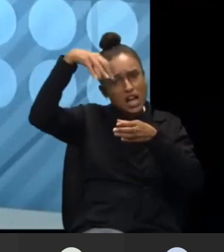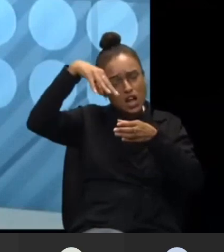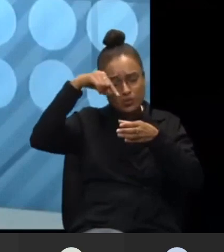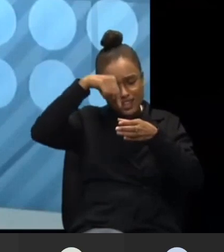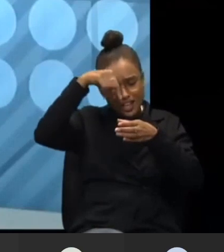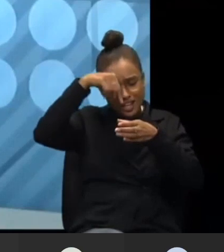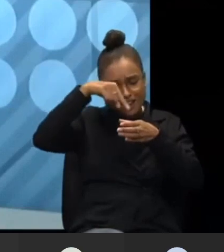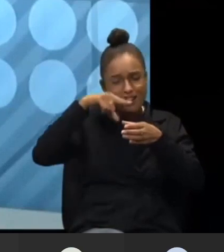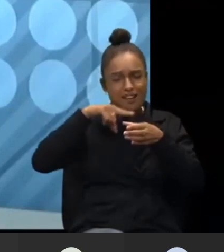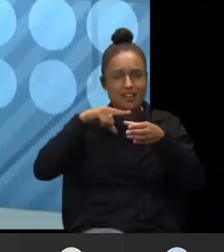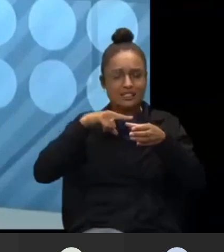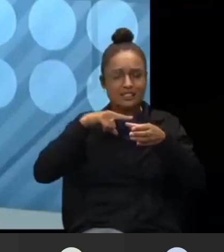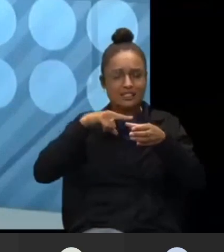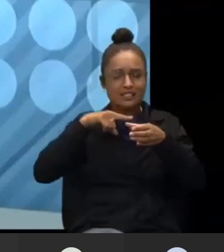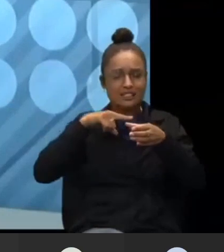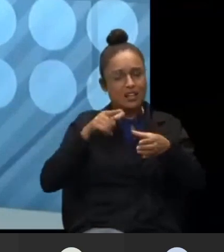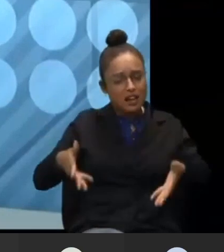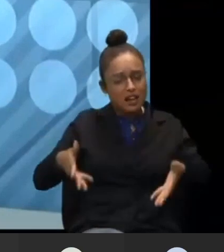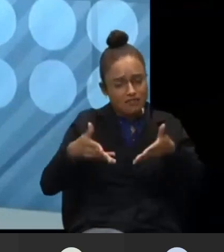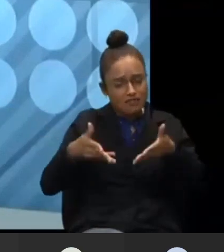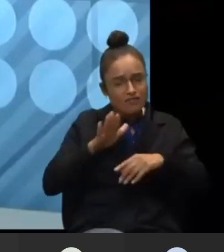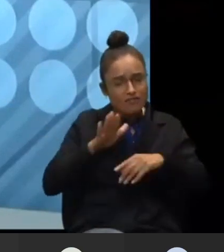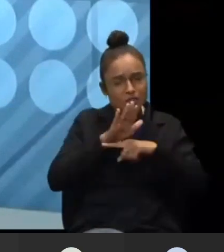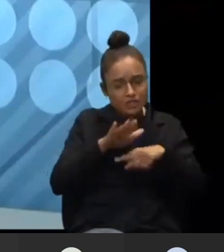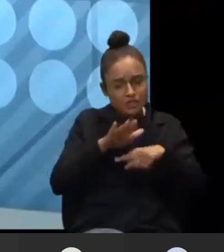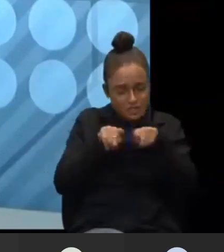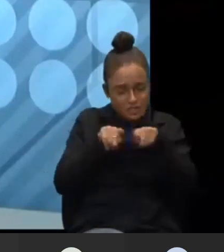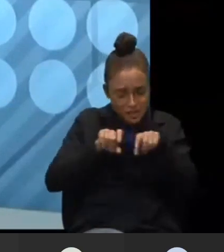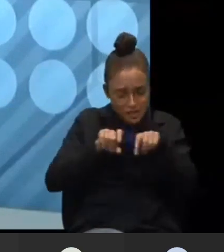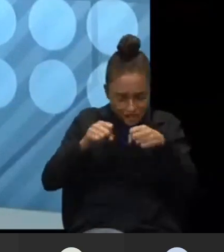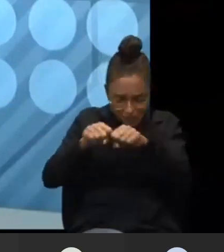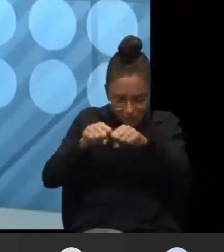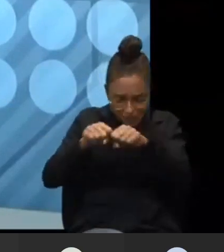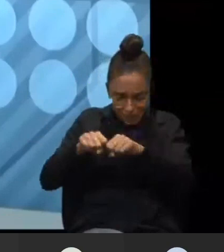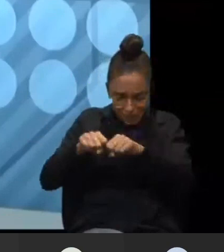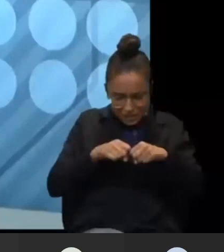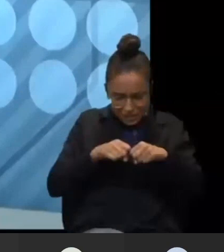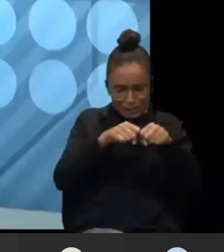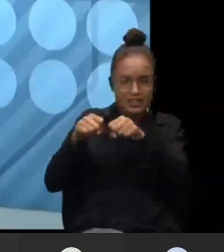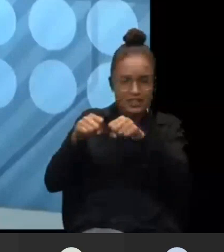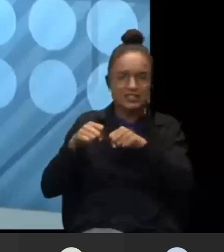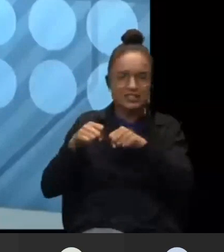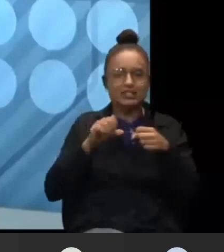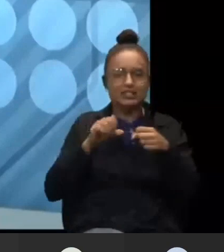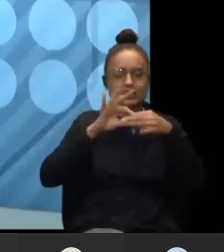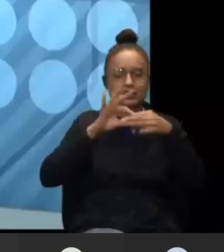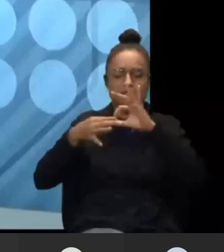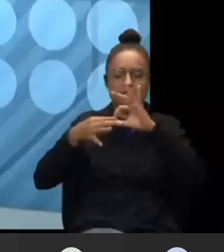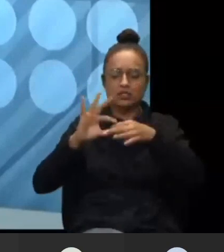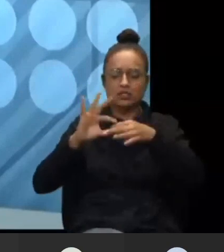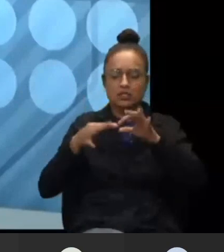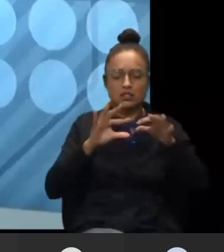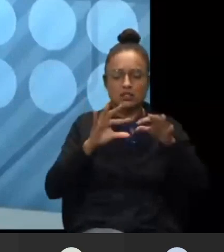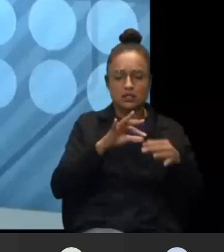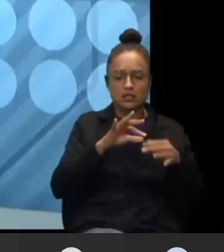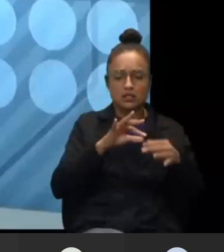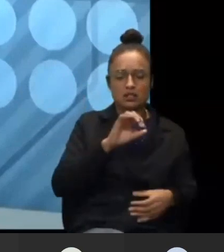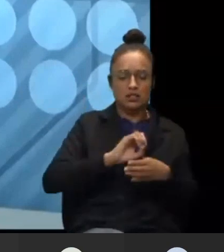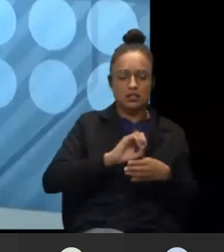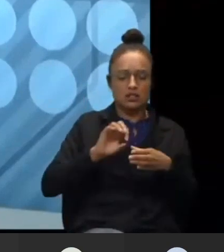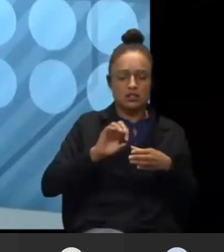da quebra da ligação éster. Esse processo dessa quebra de ligação, da ligação éster, liberação de ácidos graxos